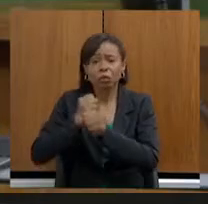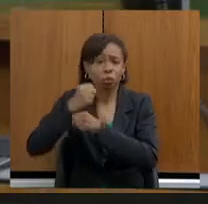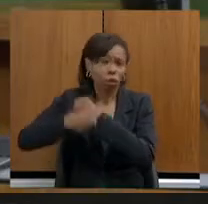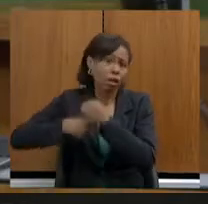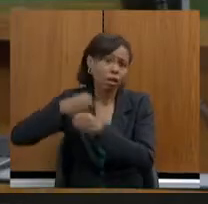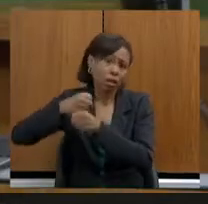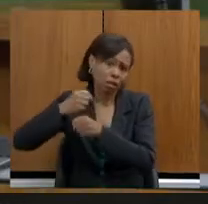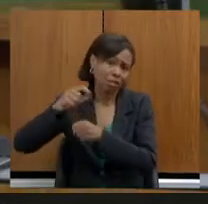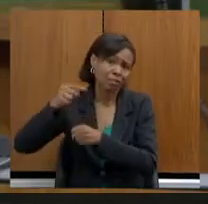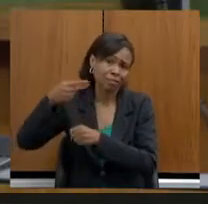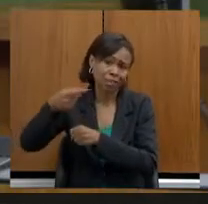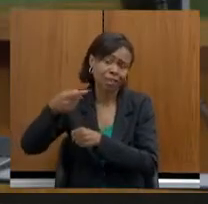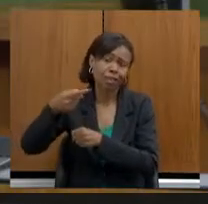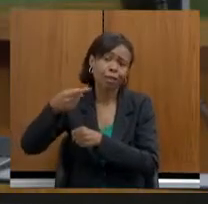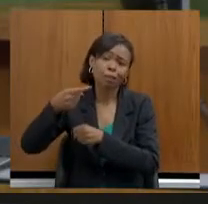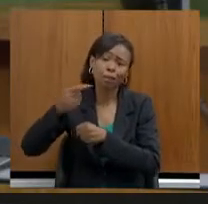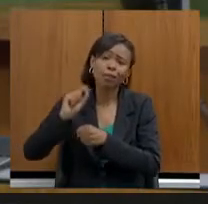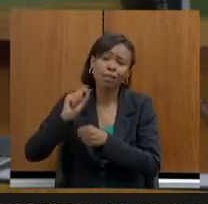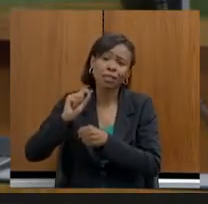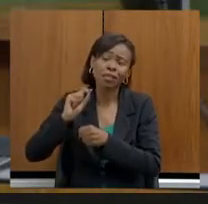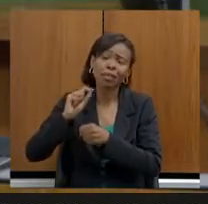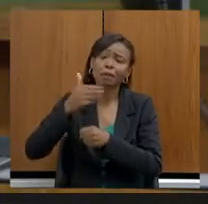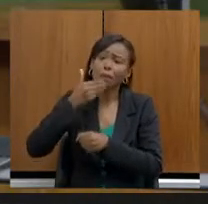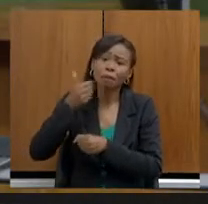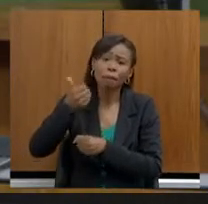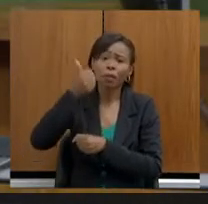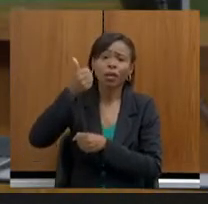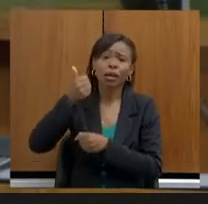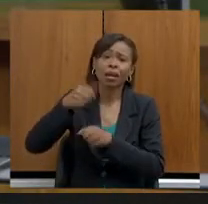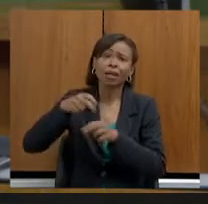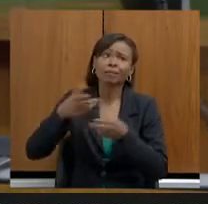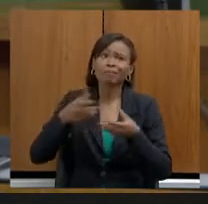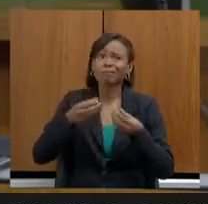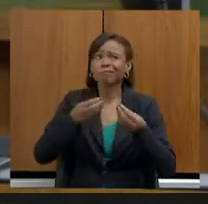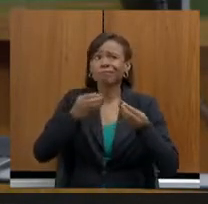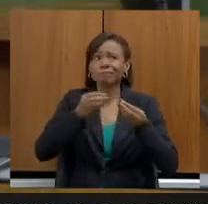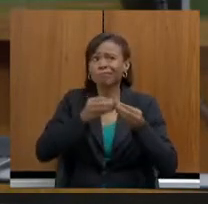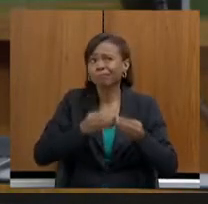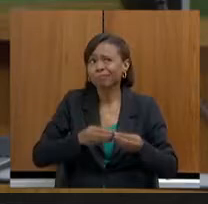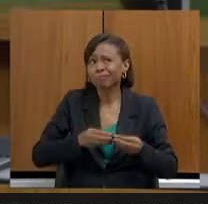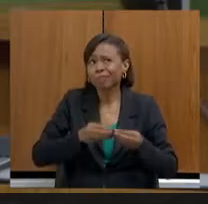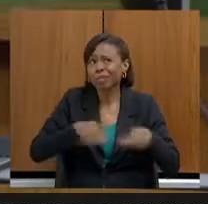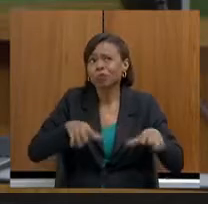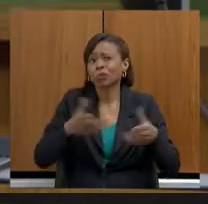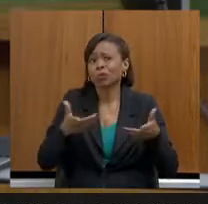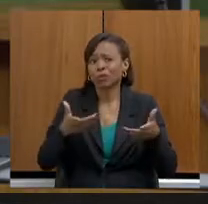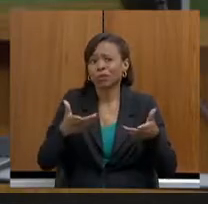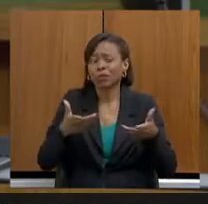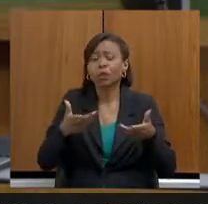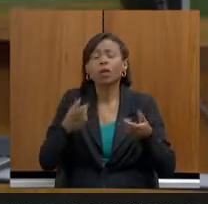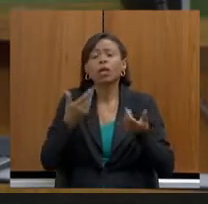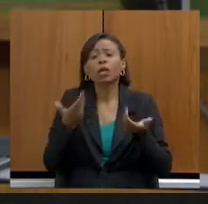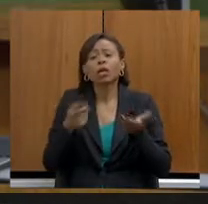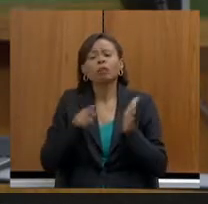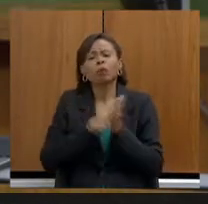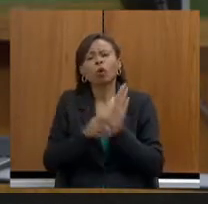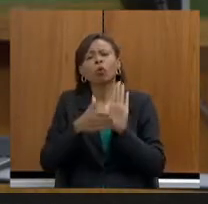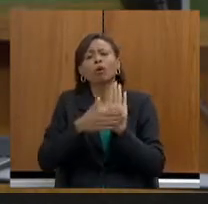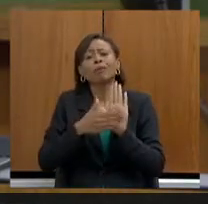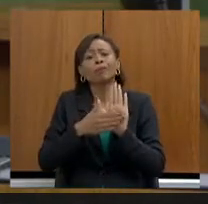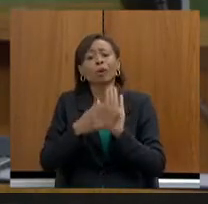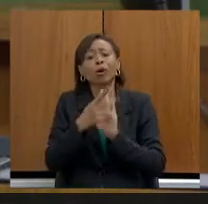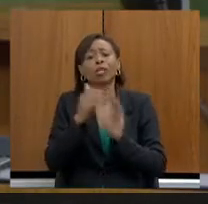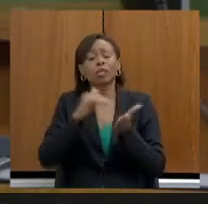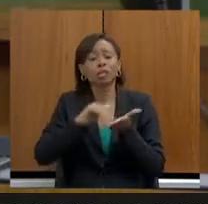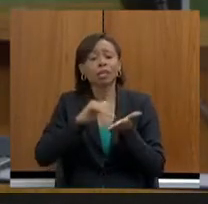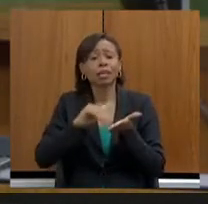recuperar um pouco esse prejuízo que tivemos e gostaria até de saber se qual que é essa proposta da Secretaria de Estado para